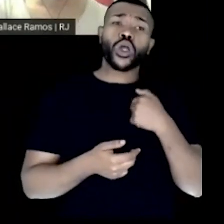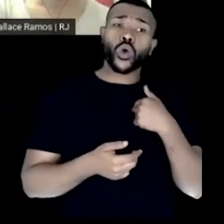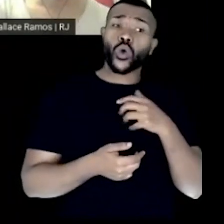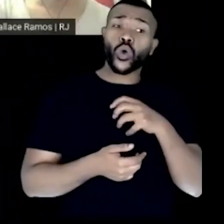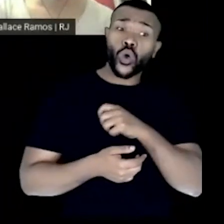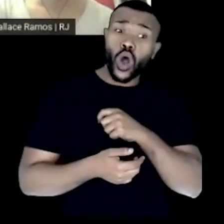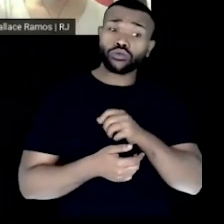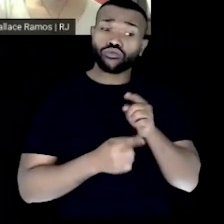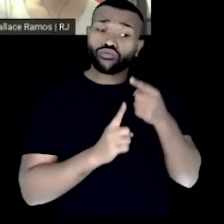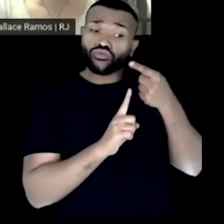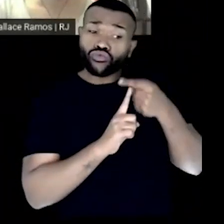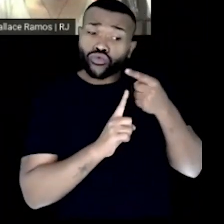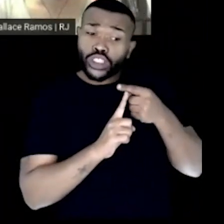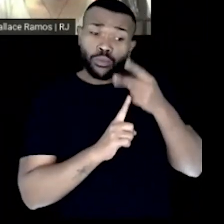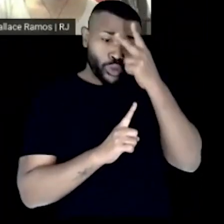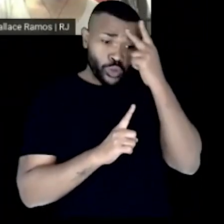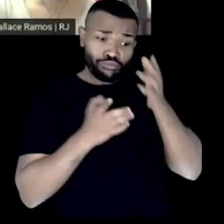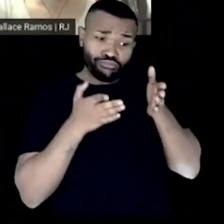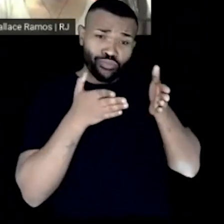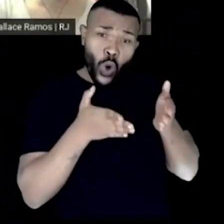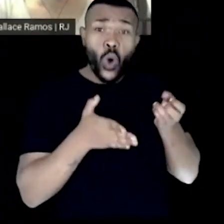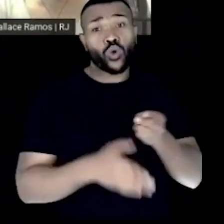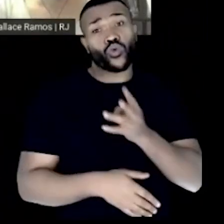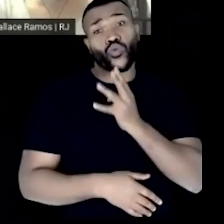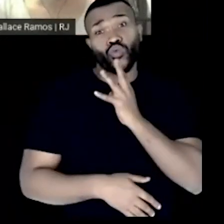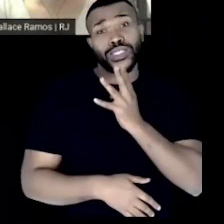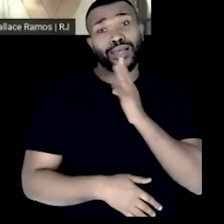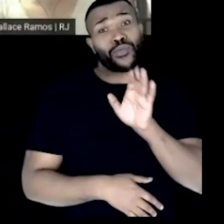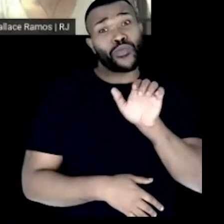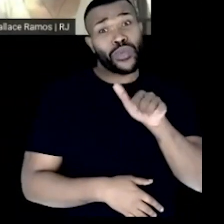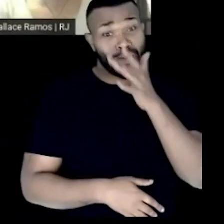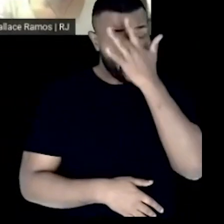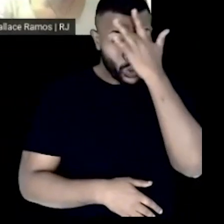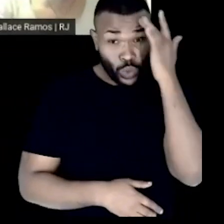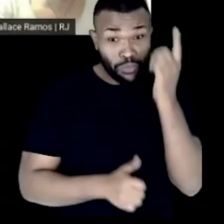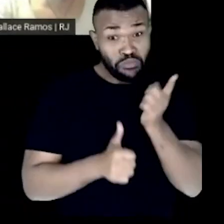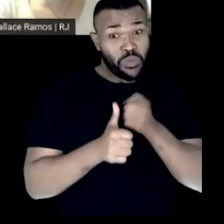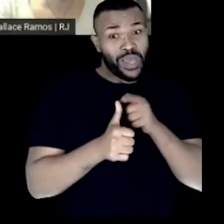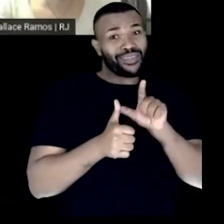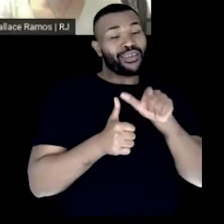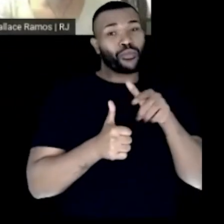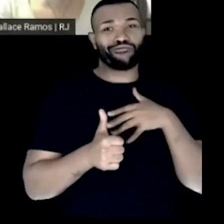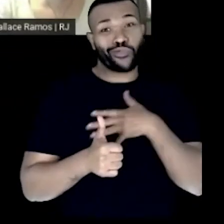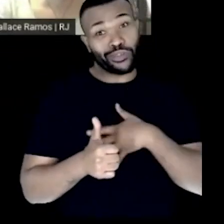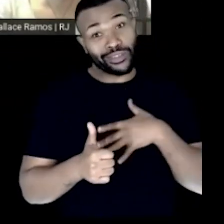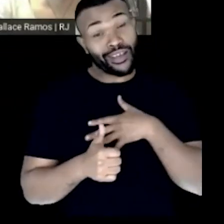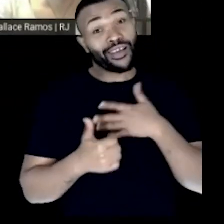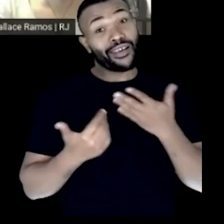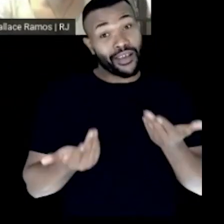ou de que eu gosto de uma parcela muito específica de pessoas, ou que eu tenho que conhecer bem uma pessoa antes de gostar dela.